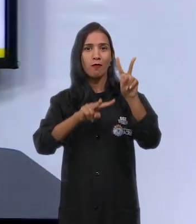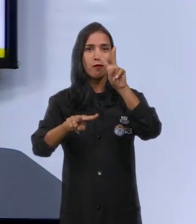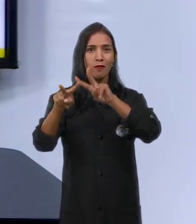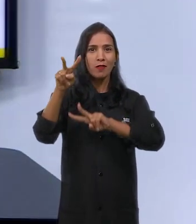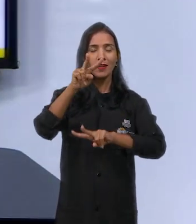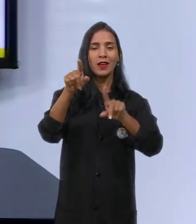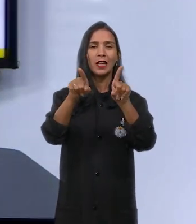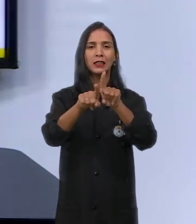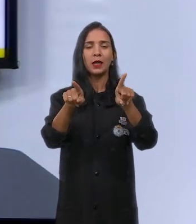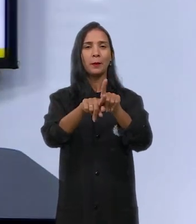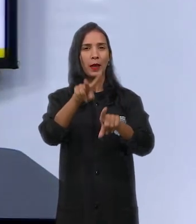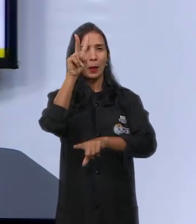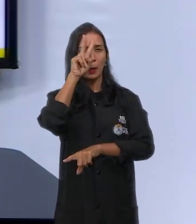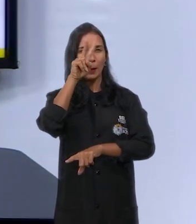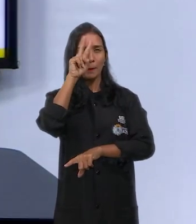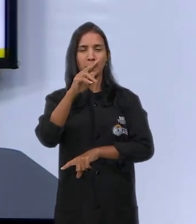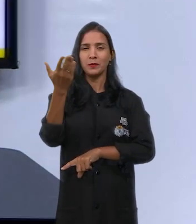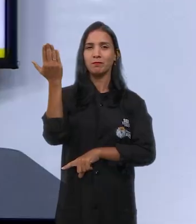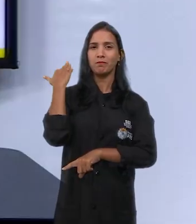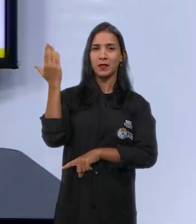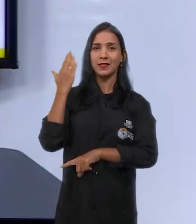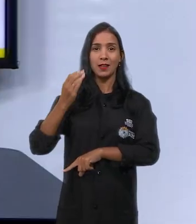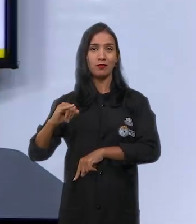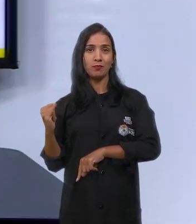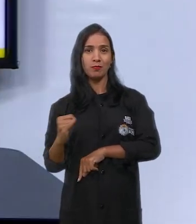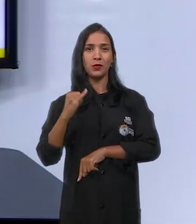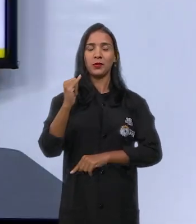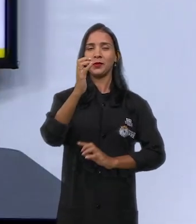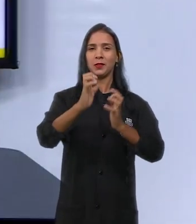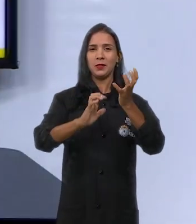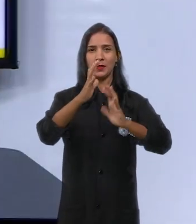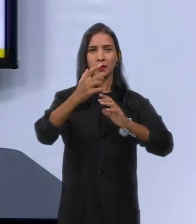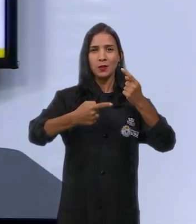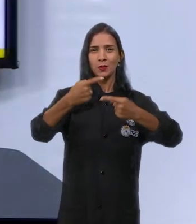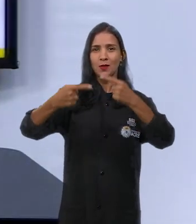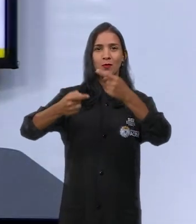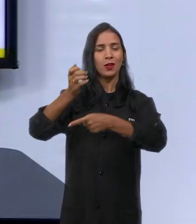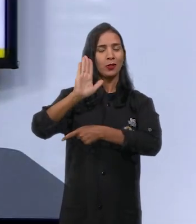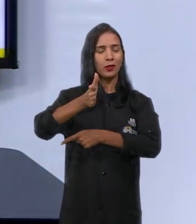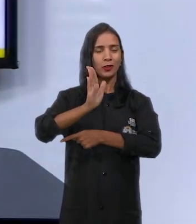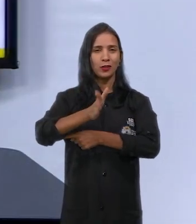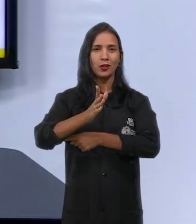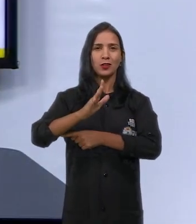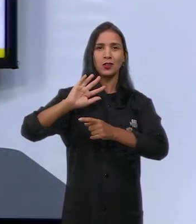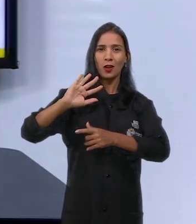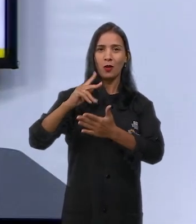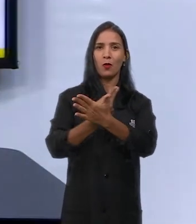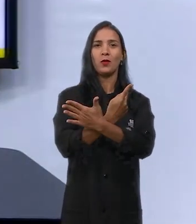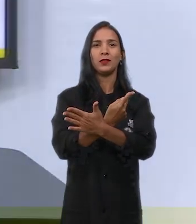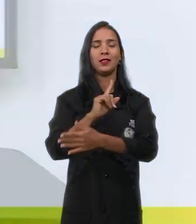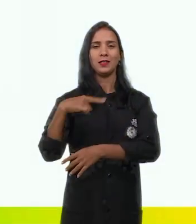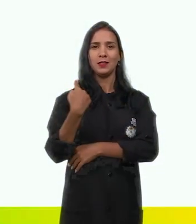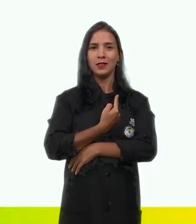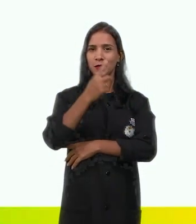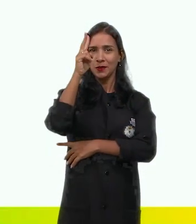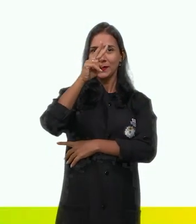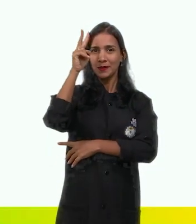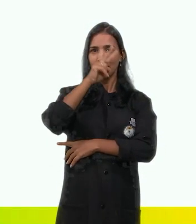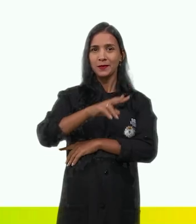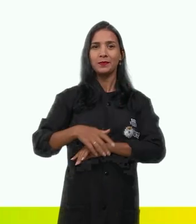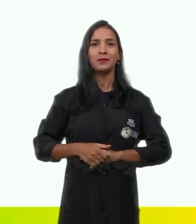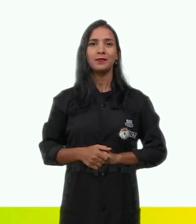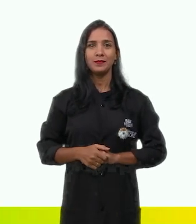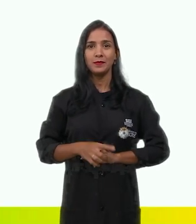relembrar algumas das importantes revoluções políticas da nossa história. Observa essa primeira aqui,